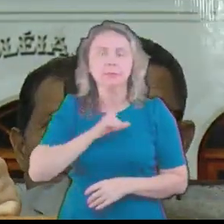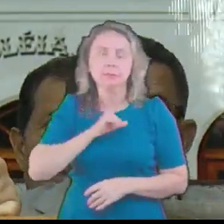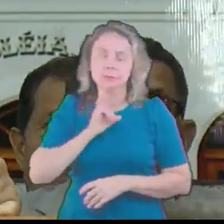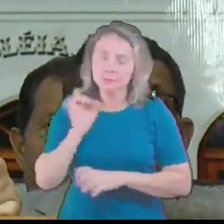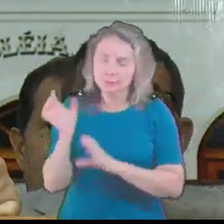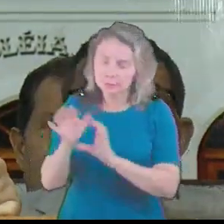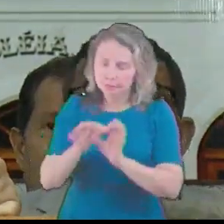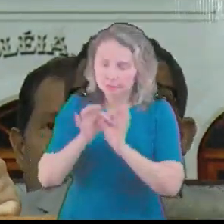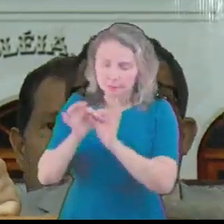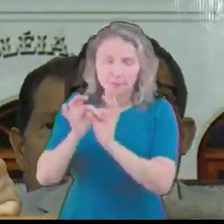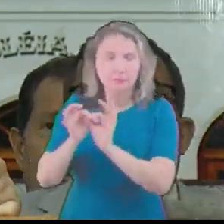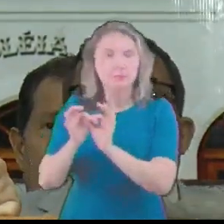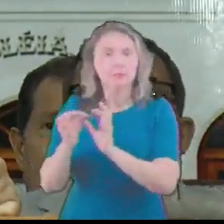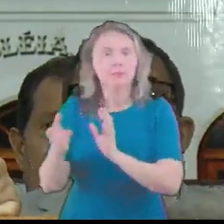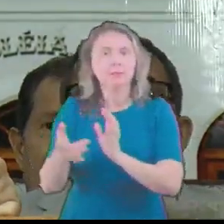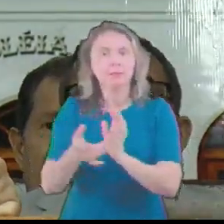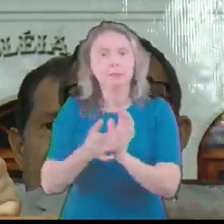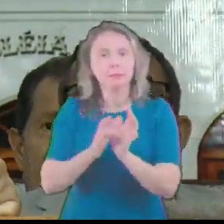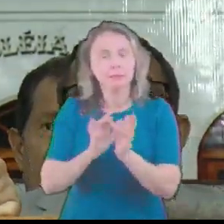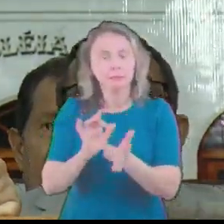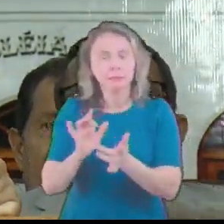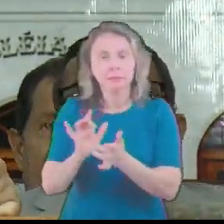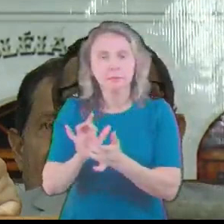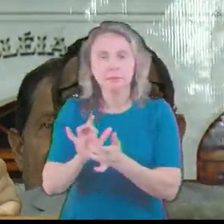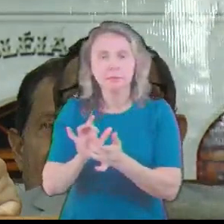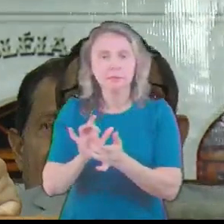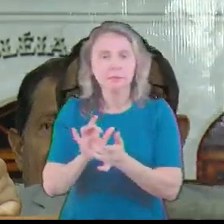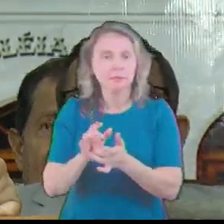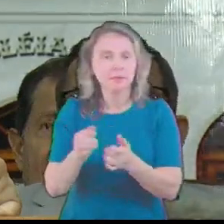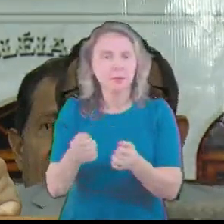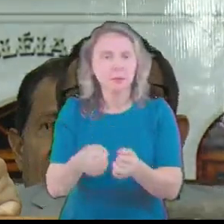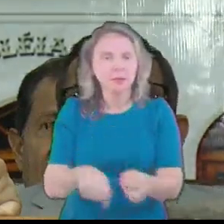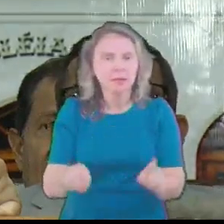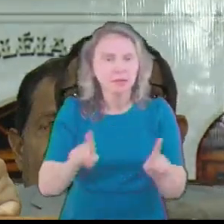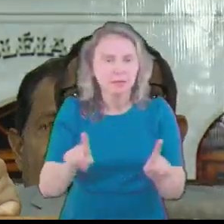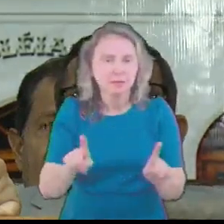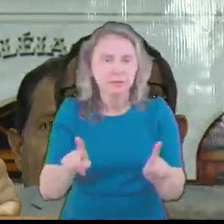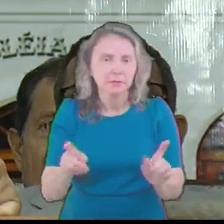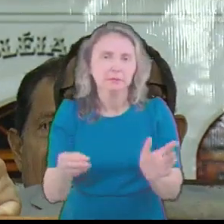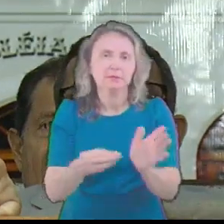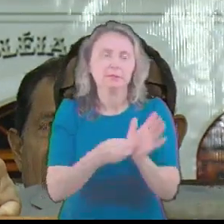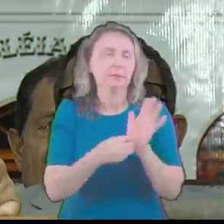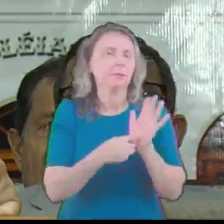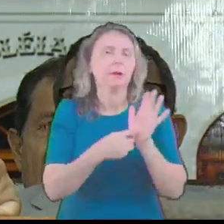Jesus, não precisa muitas vezes ser citado.